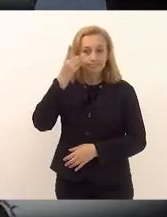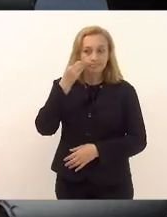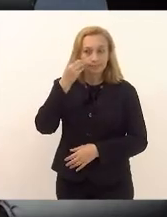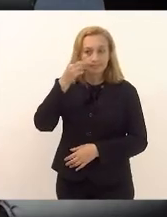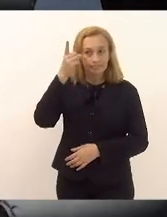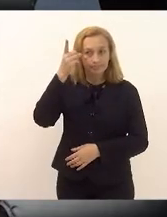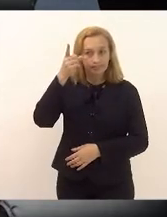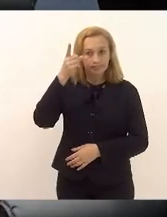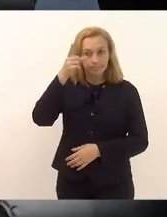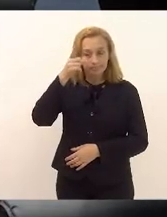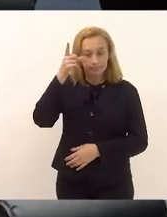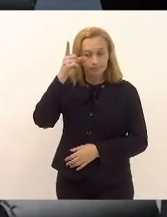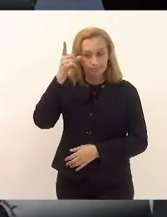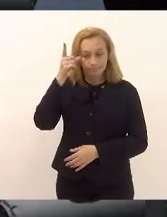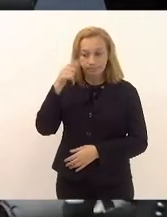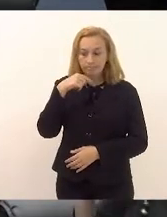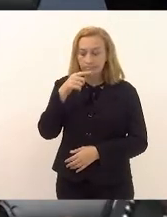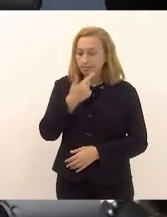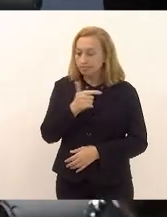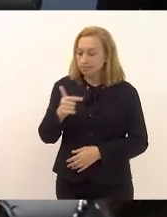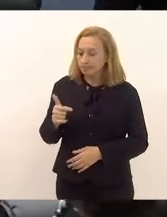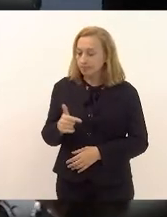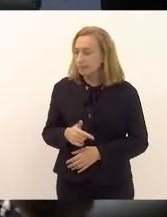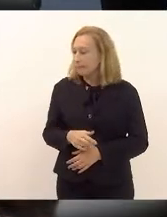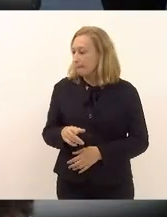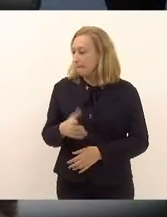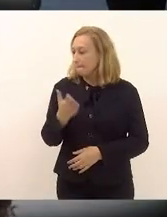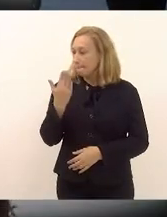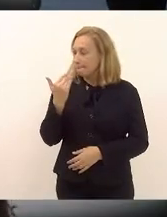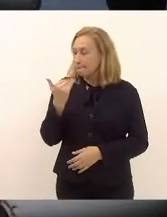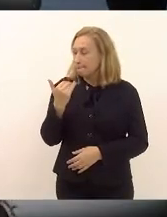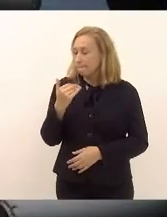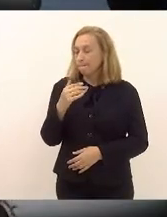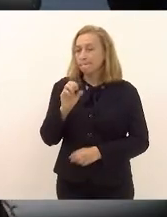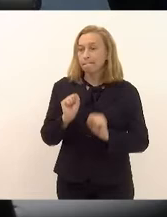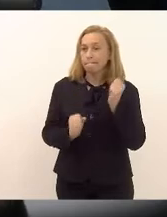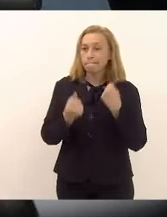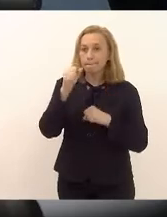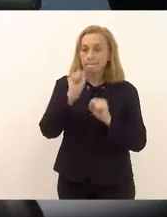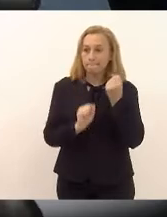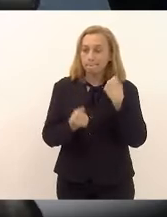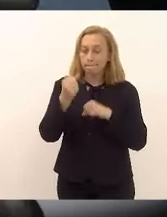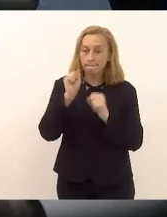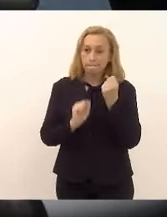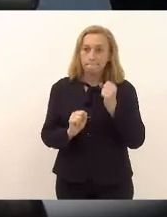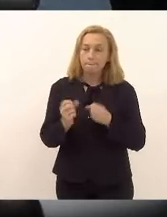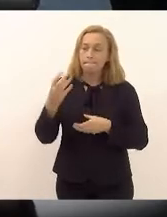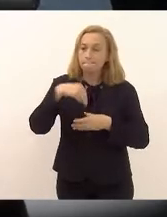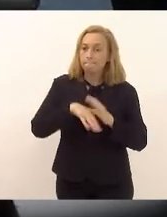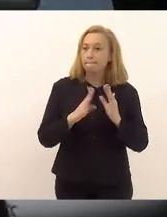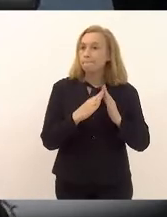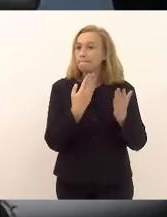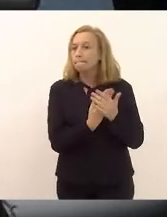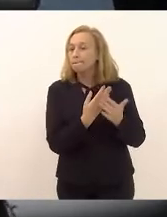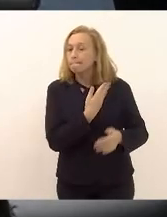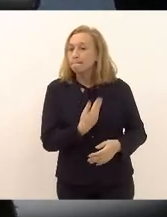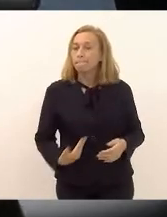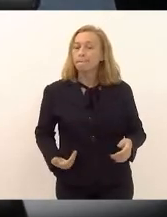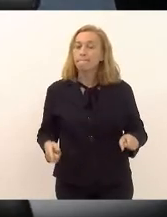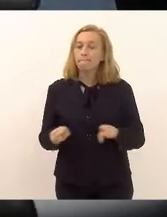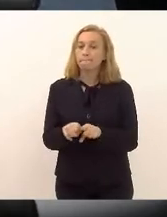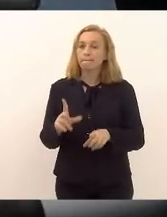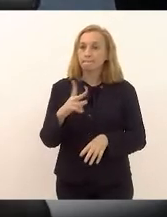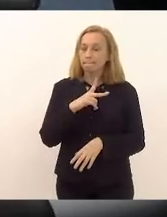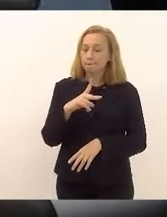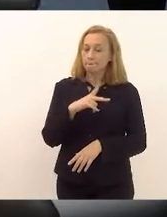Lucinha. Sem dúvida nenhuma, os alimentos ultraprocessados dentro das escolas públicas e